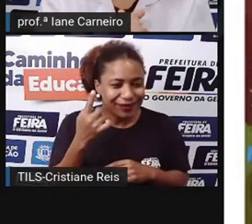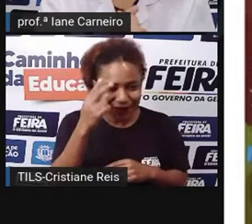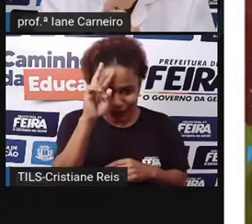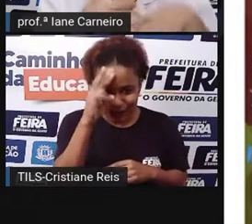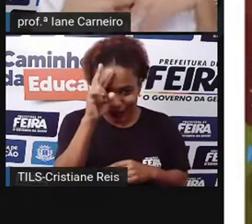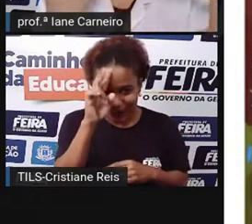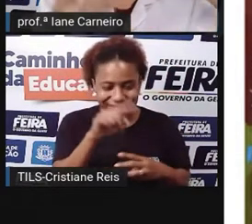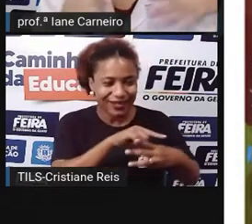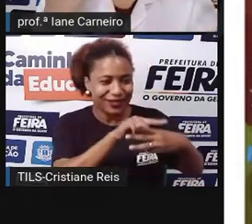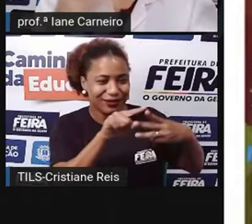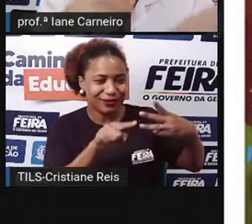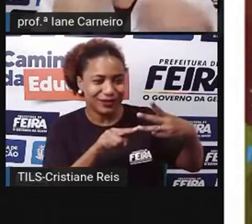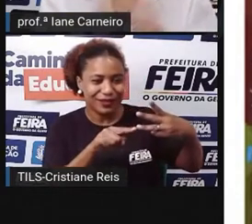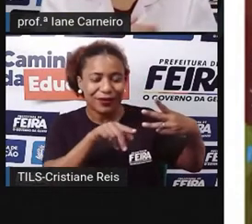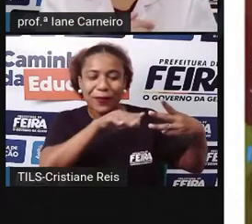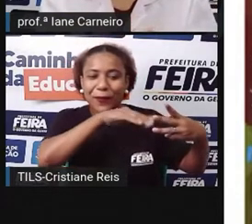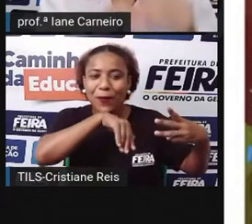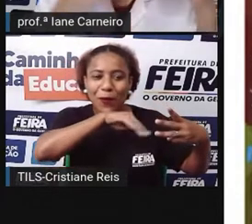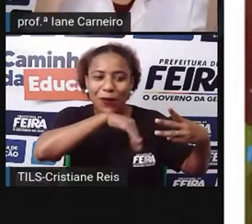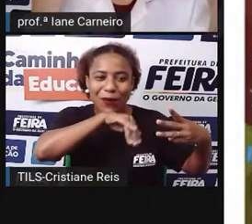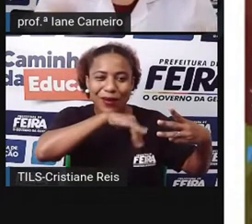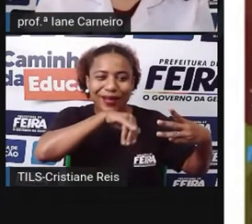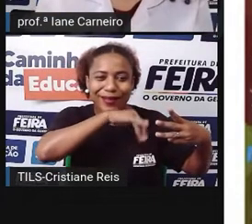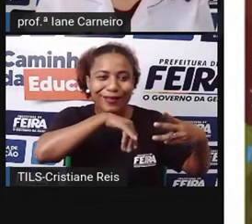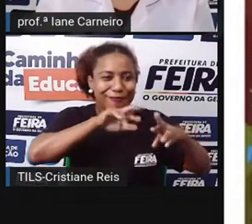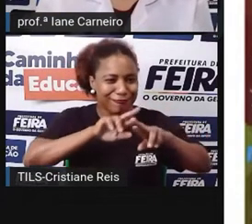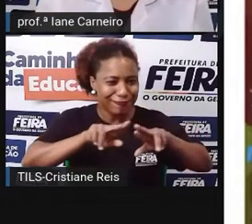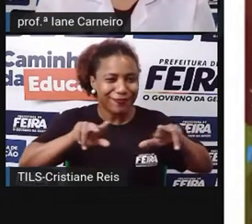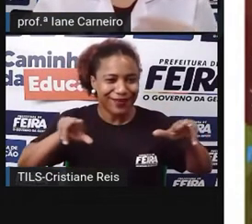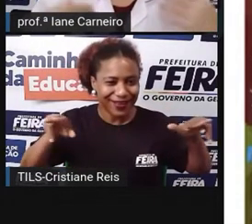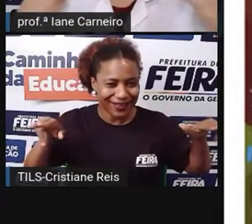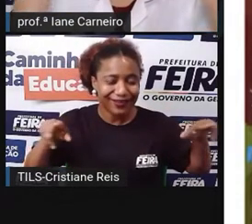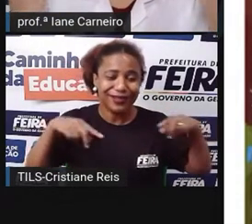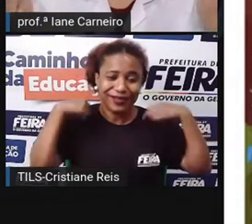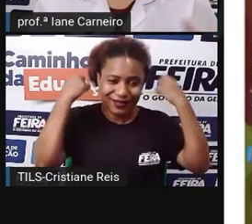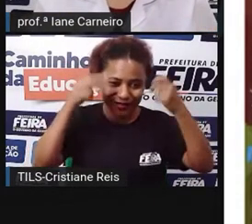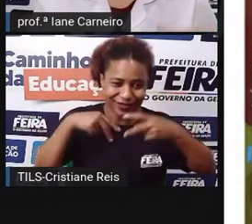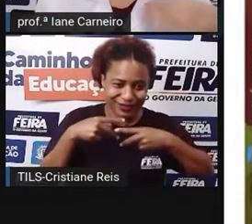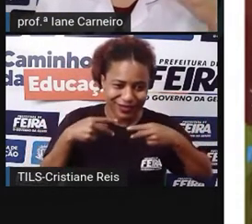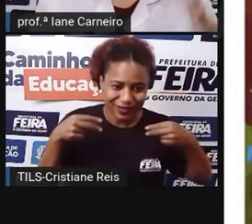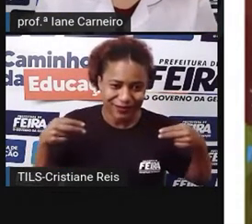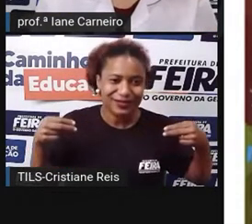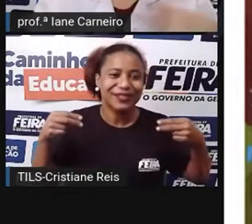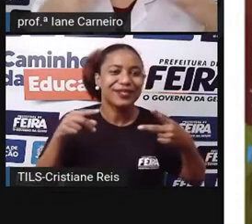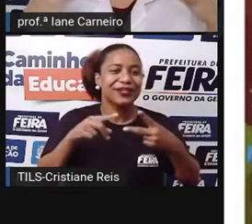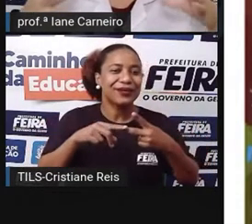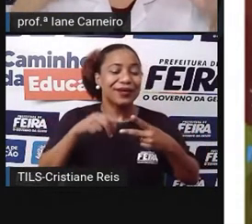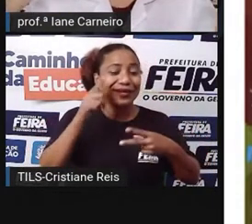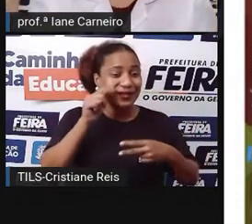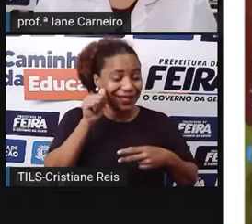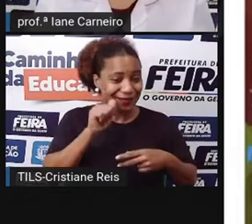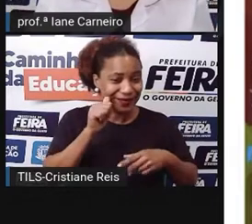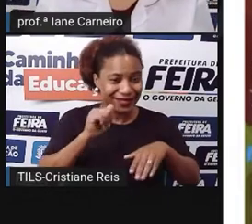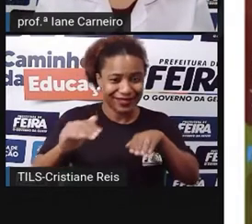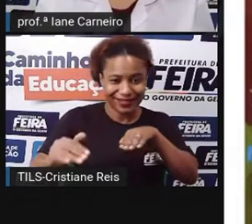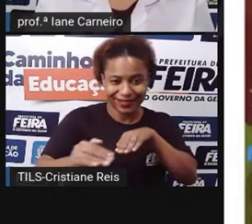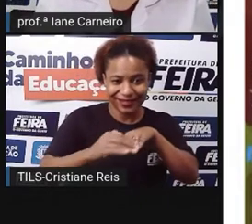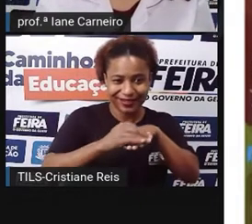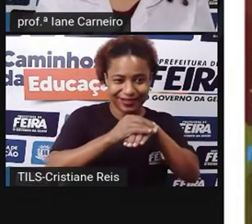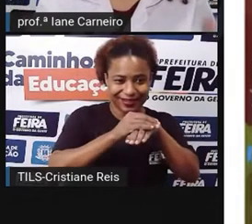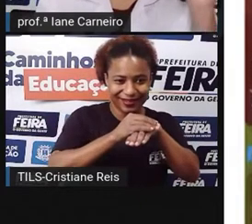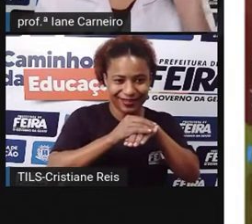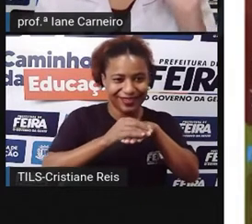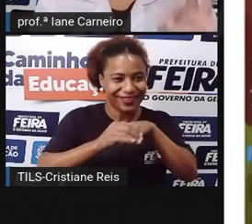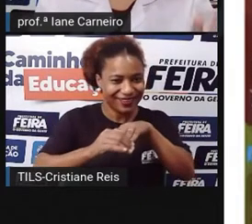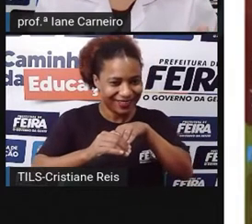para vocês? A Pró mostrou outras versões? Na da Chapeuzinho, né? Na Cinderela, Branca de Neve, também tem outras versões, tá